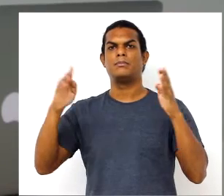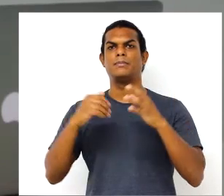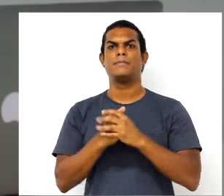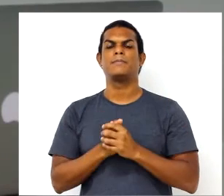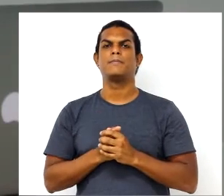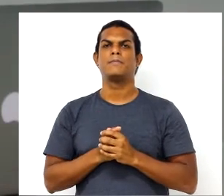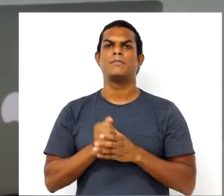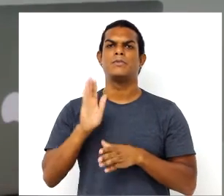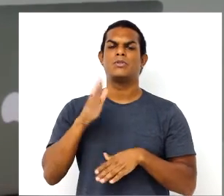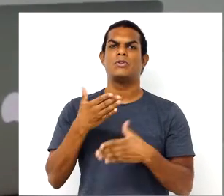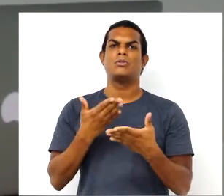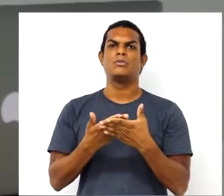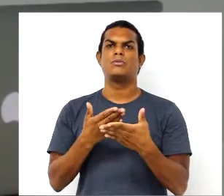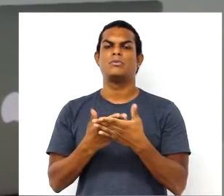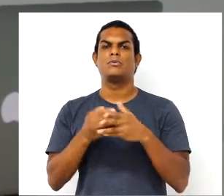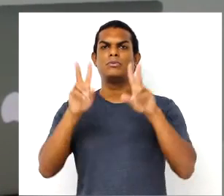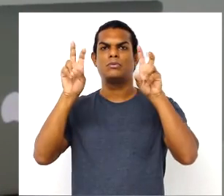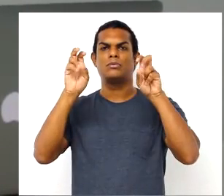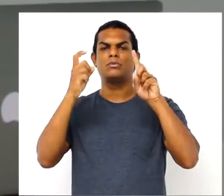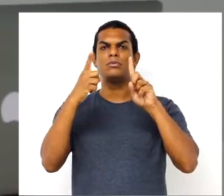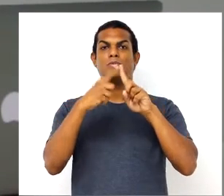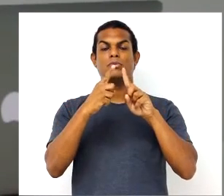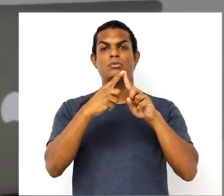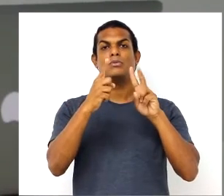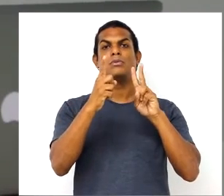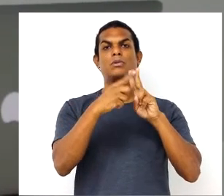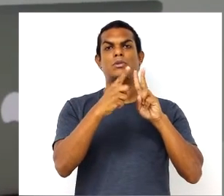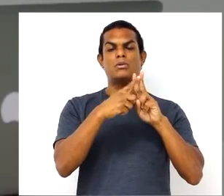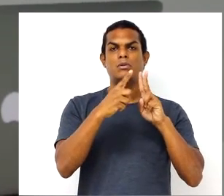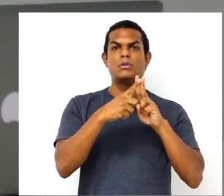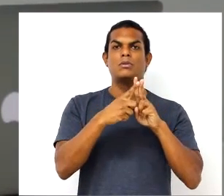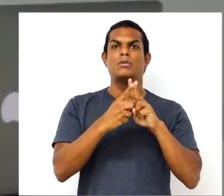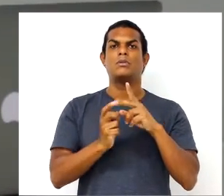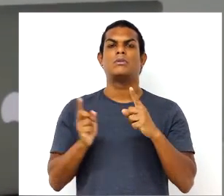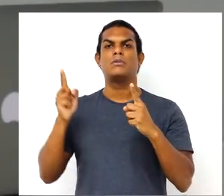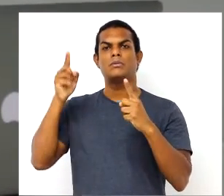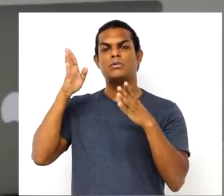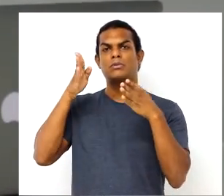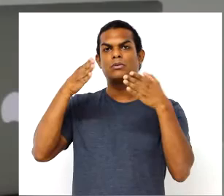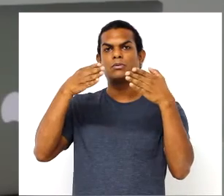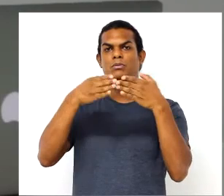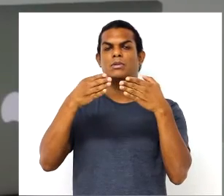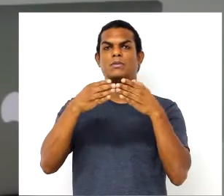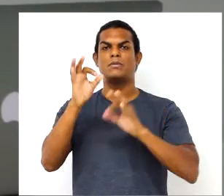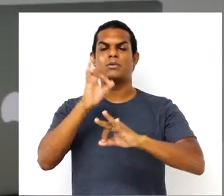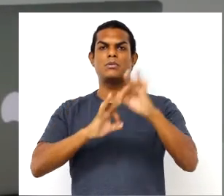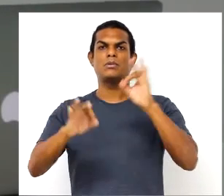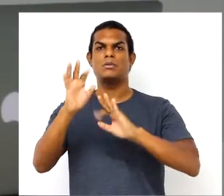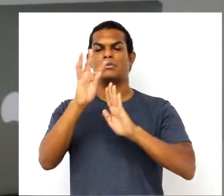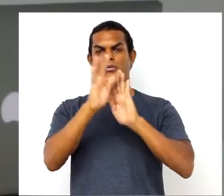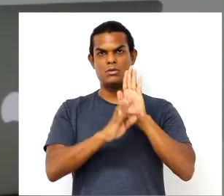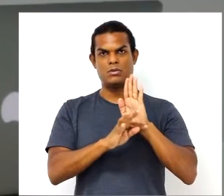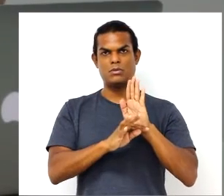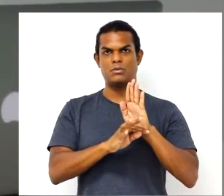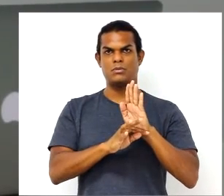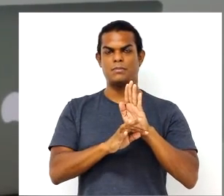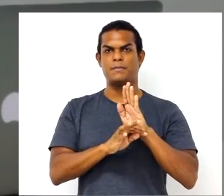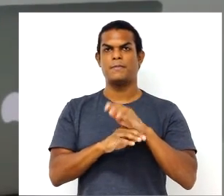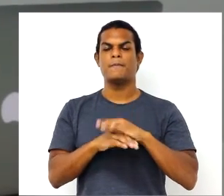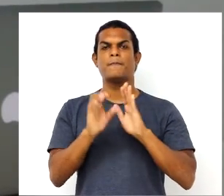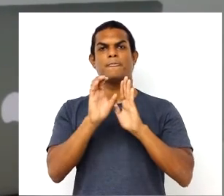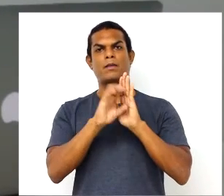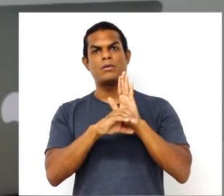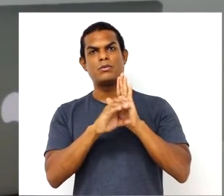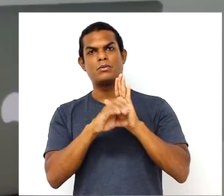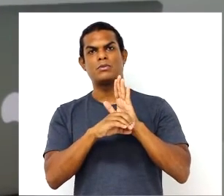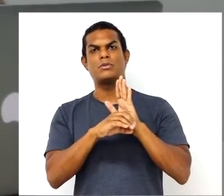Conforme vimos na competência 1 e 2, estávamos mais atentos à questão da estrutura do texto, o conceito do